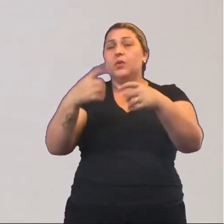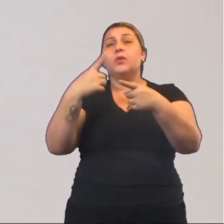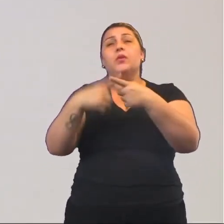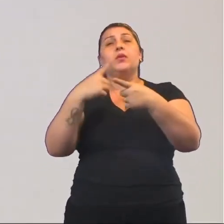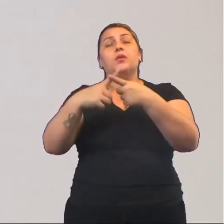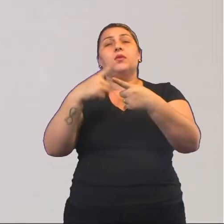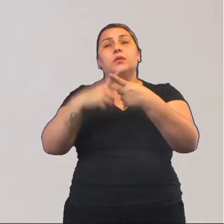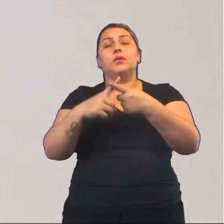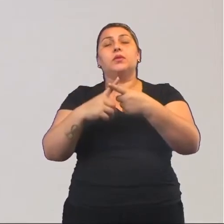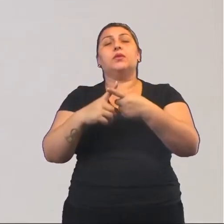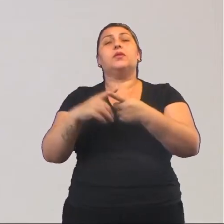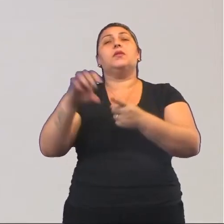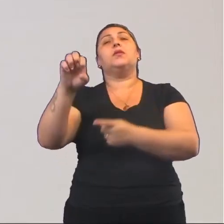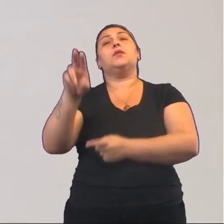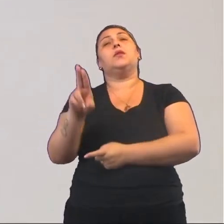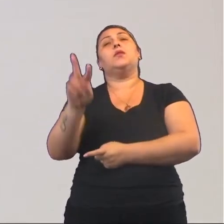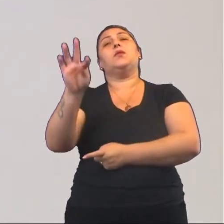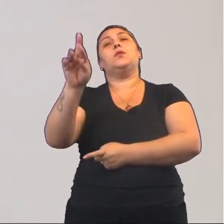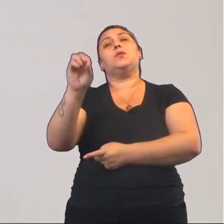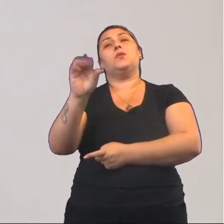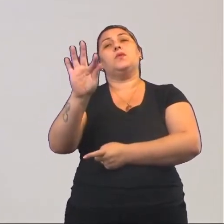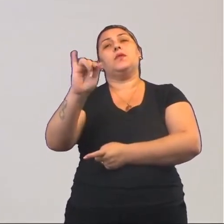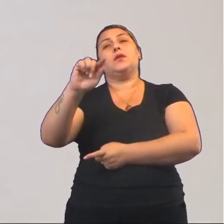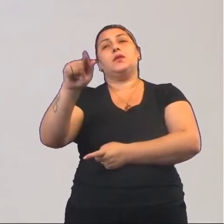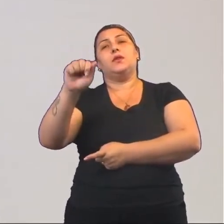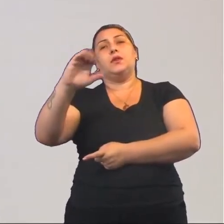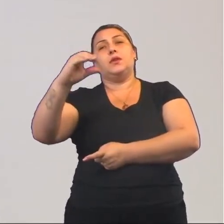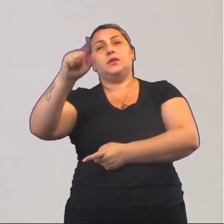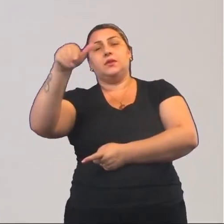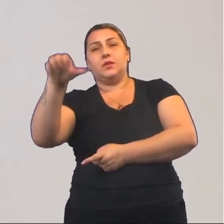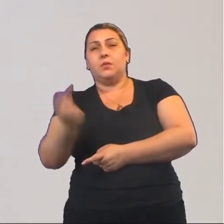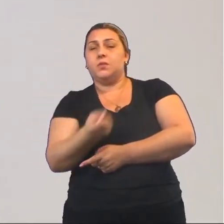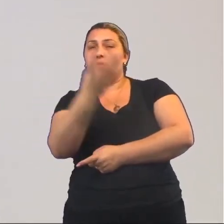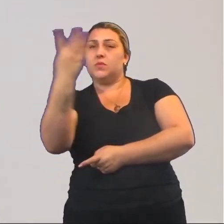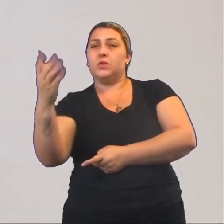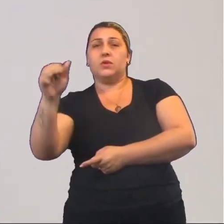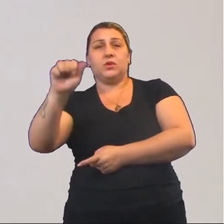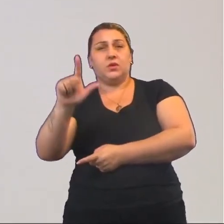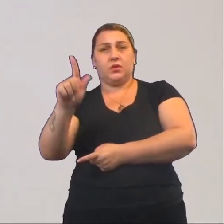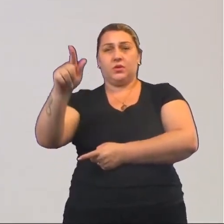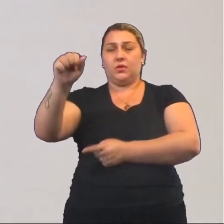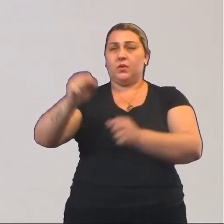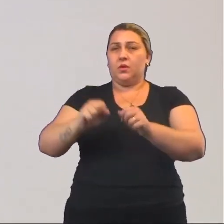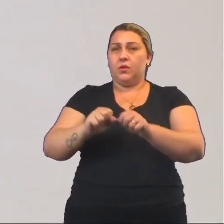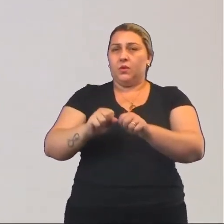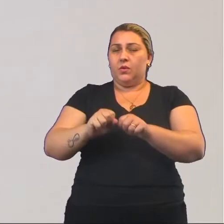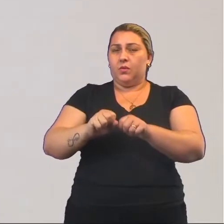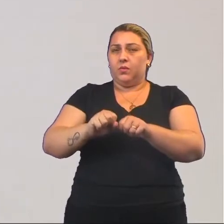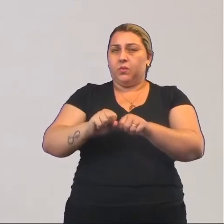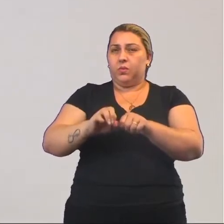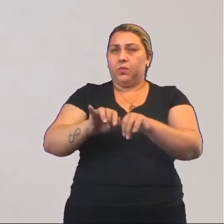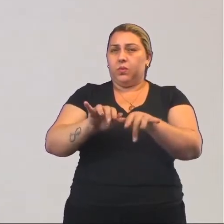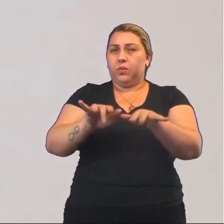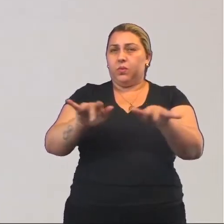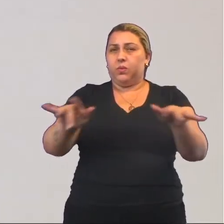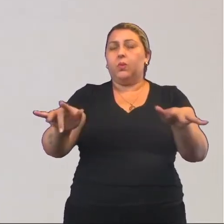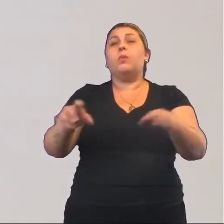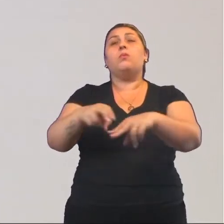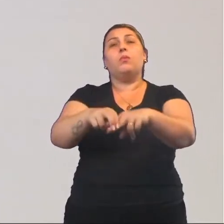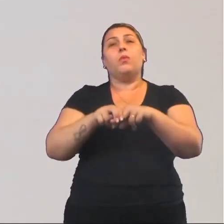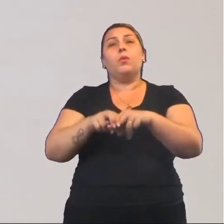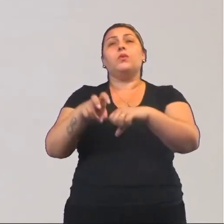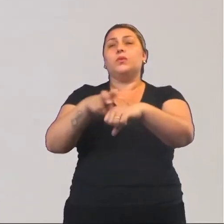está ocorrendo ali um processo de eutrofização. Tem maior quantidade de algas, elas se multiplicam rapidamente e fica,